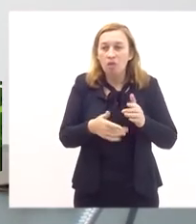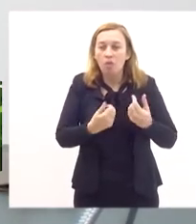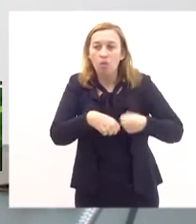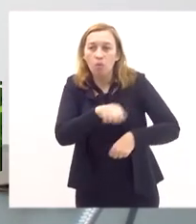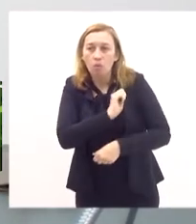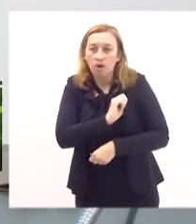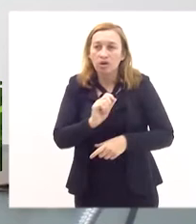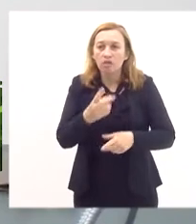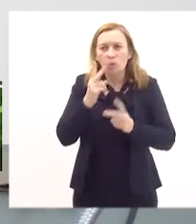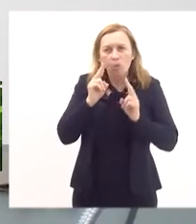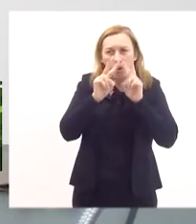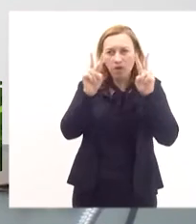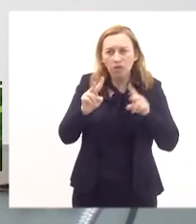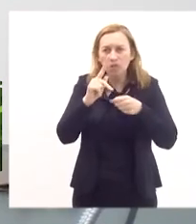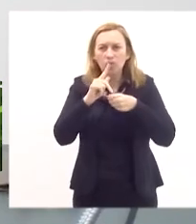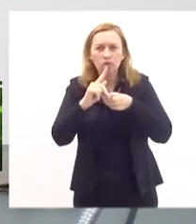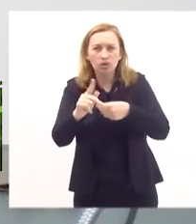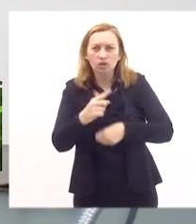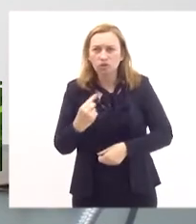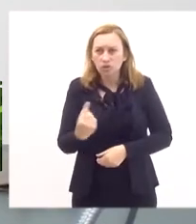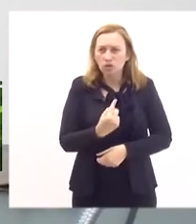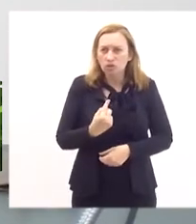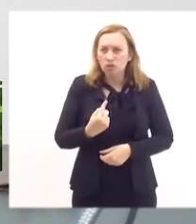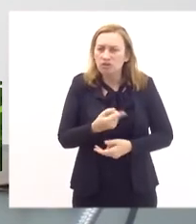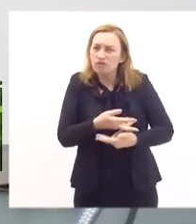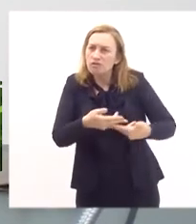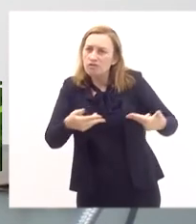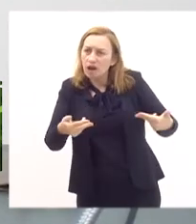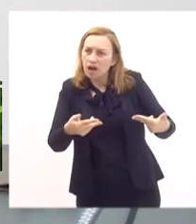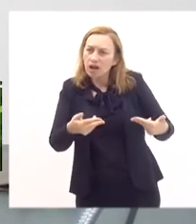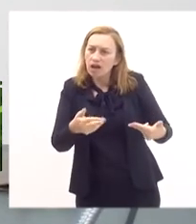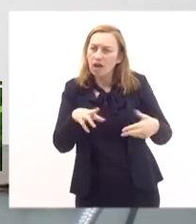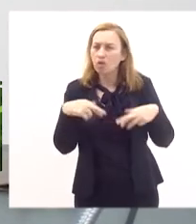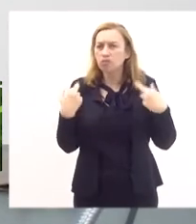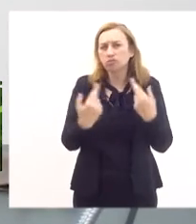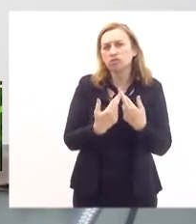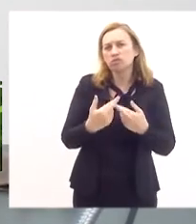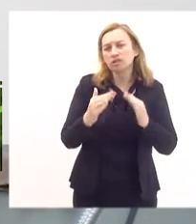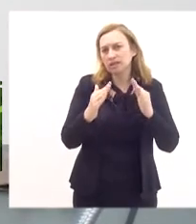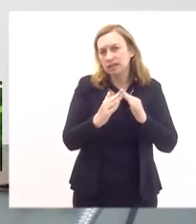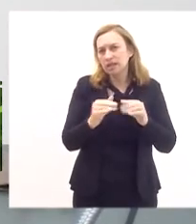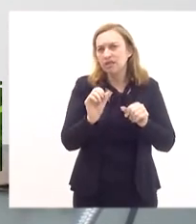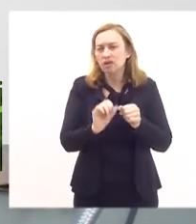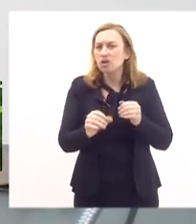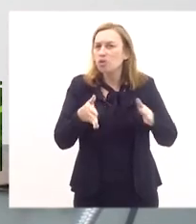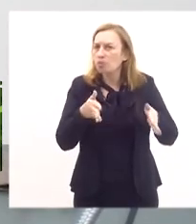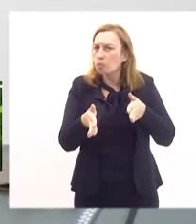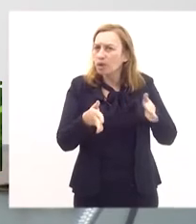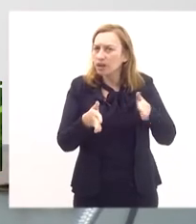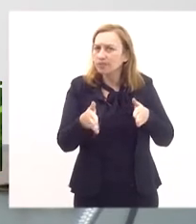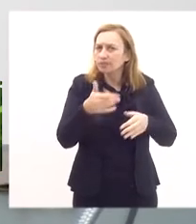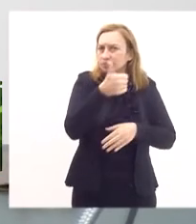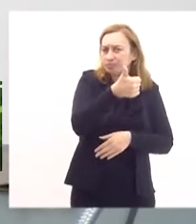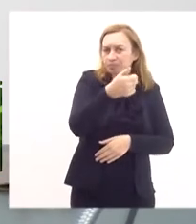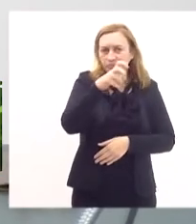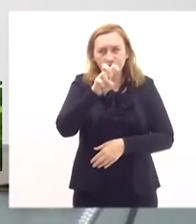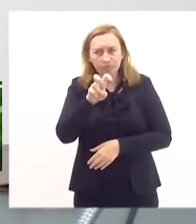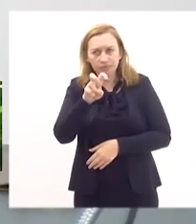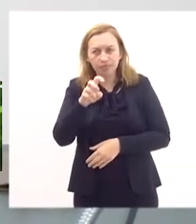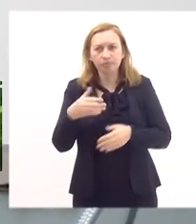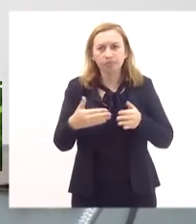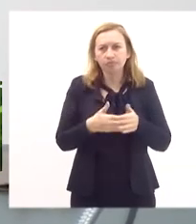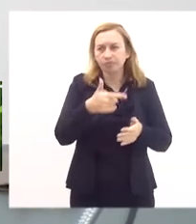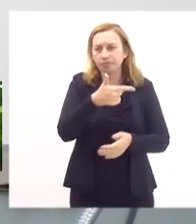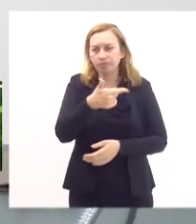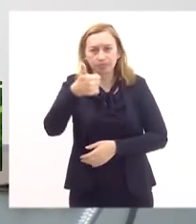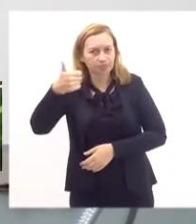aqui para o nosso procurador, nas inúmeras audiências que essa casa fez no período de 2015 a